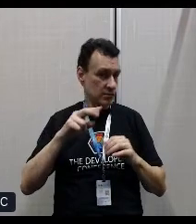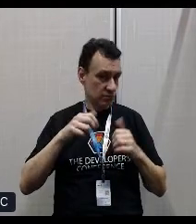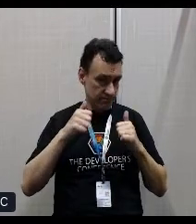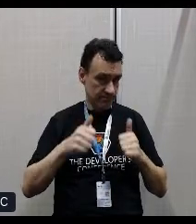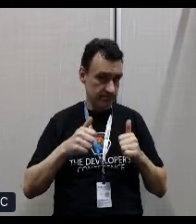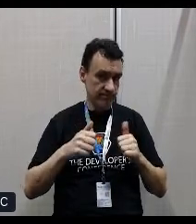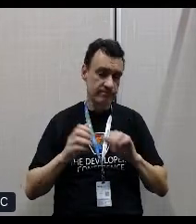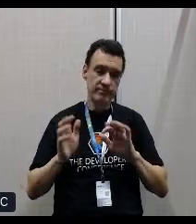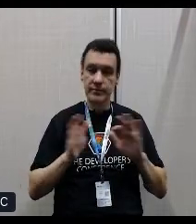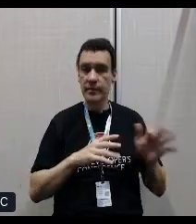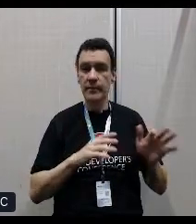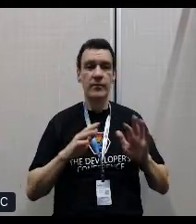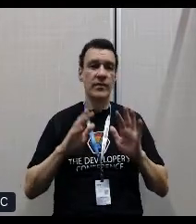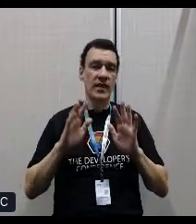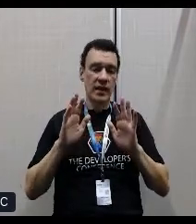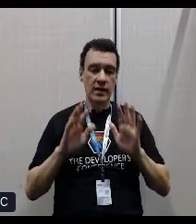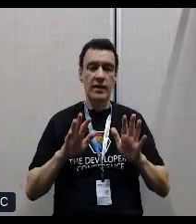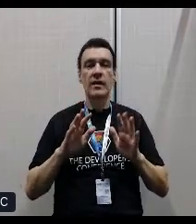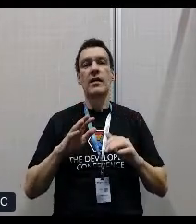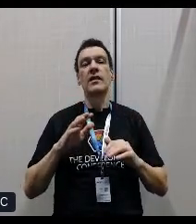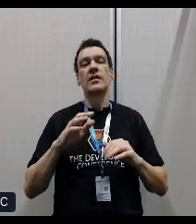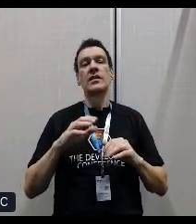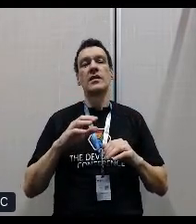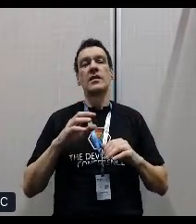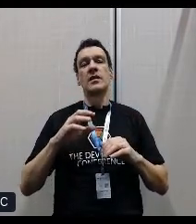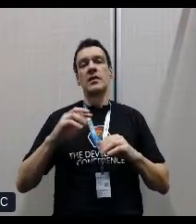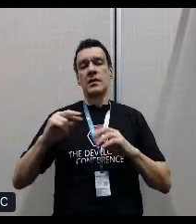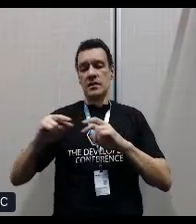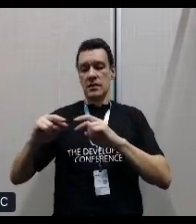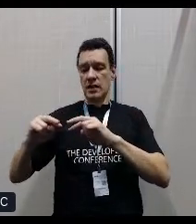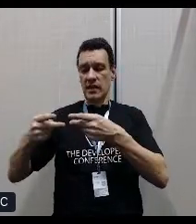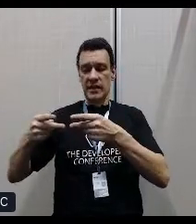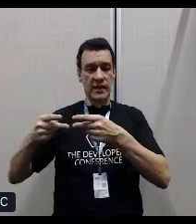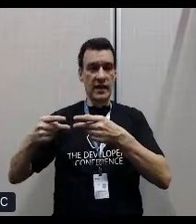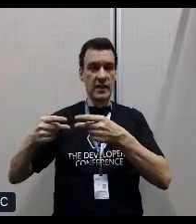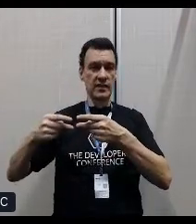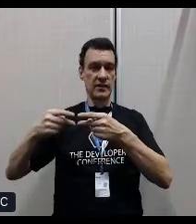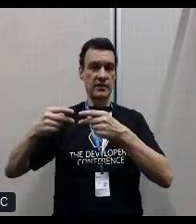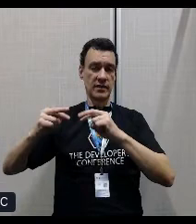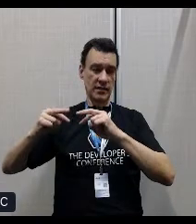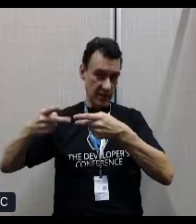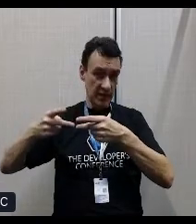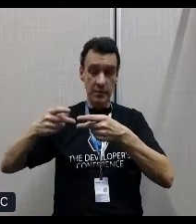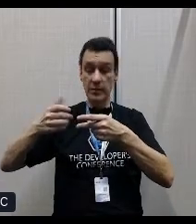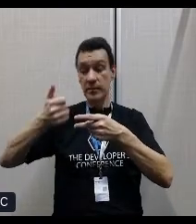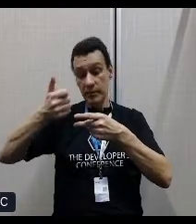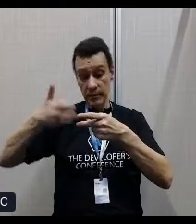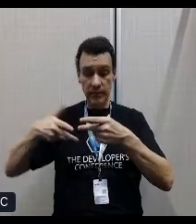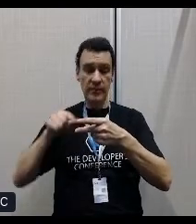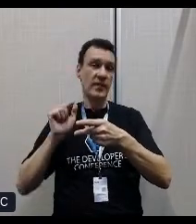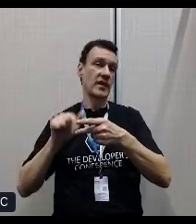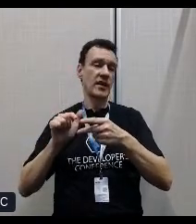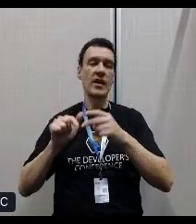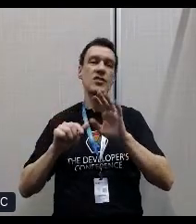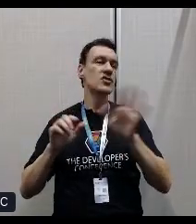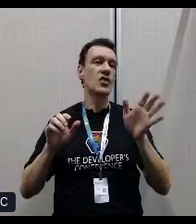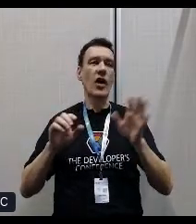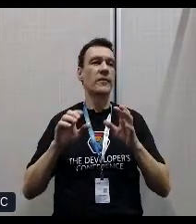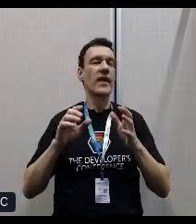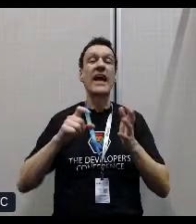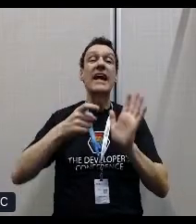descreve sucintamente a finalidade do link. Né? A gente não pode colocar só clique aqui. A gente tem que dizer o que é que o link, para que o link